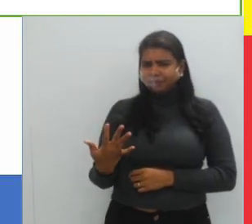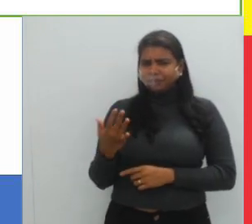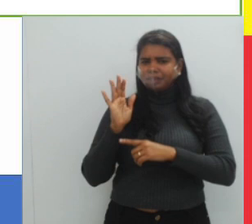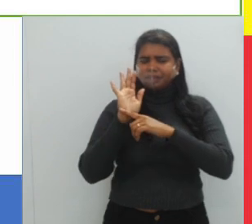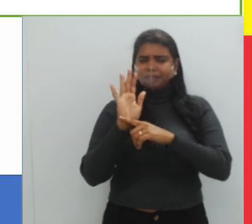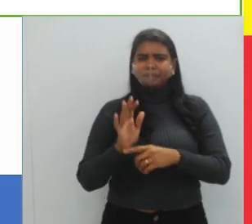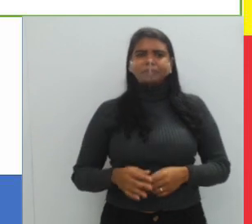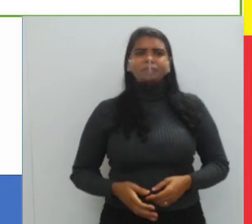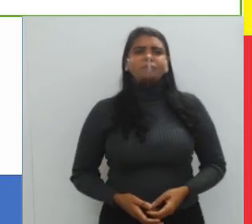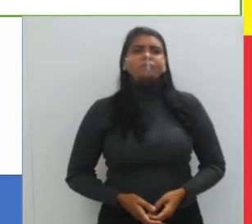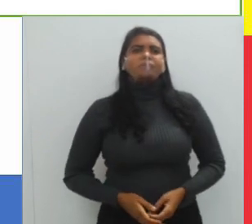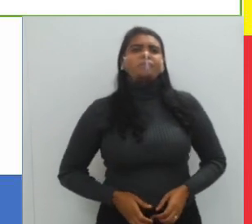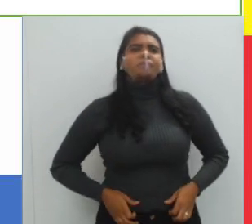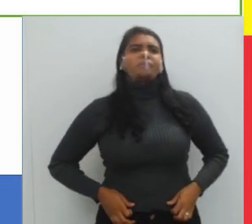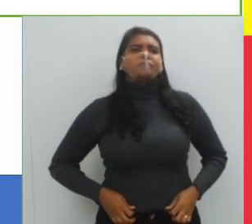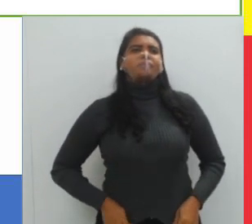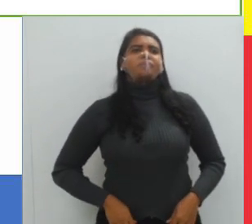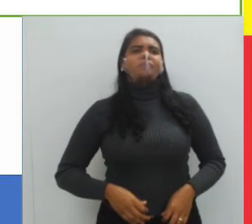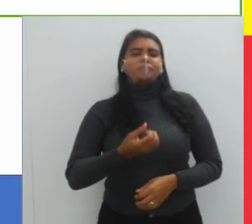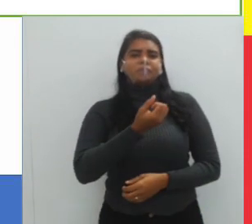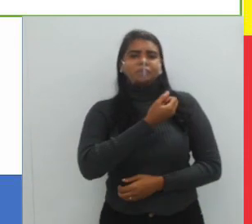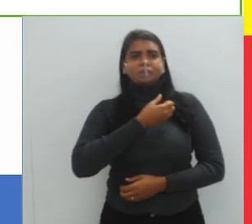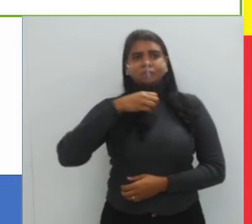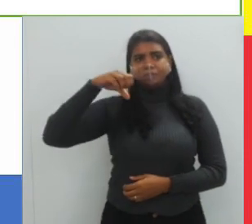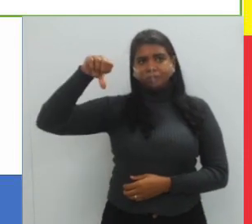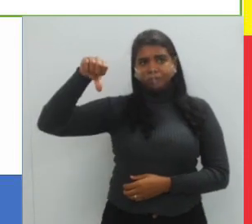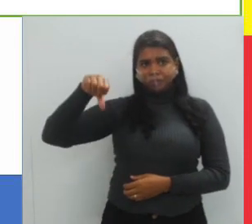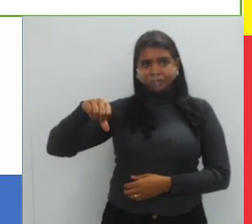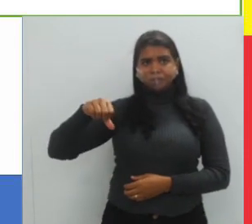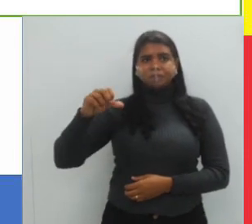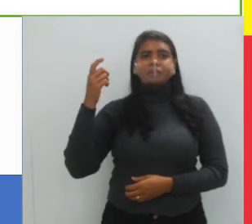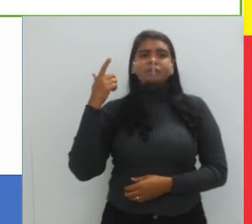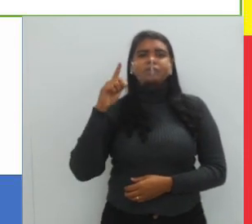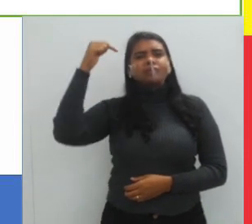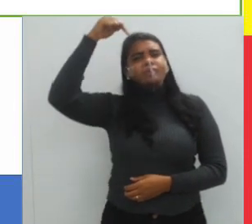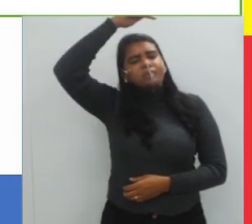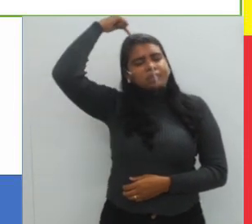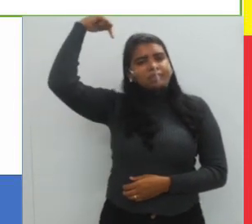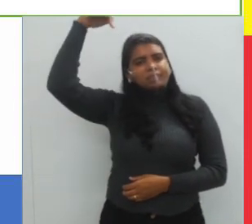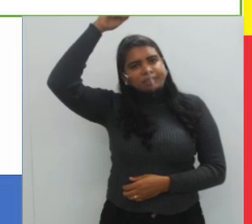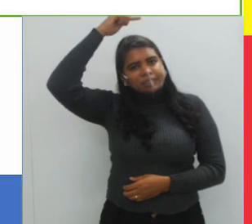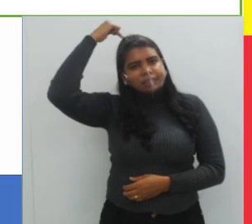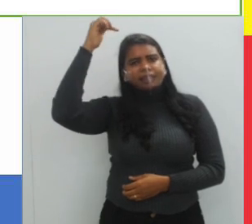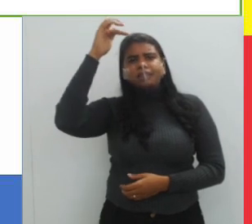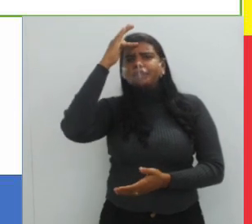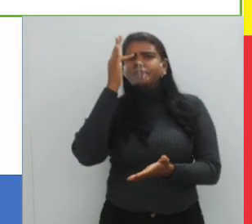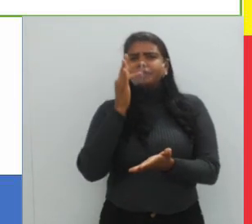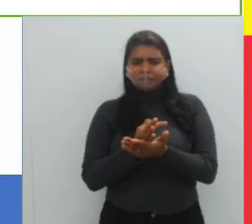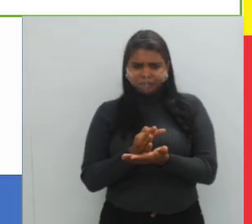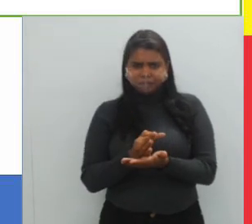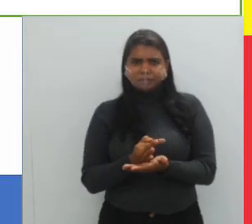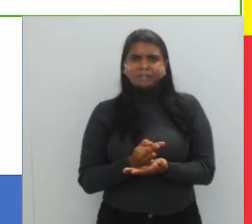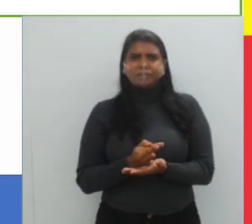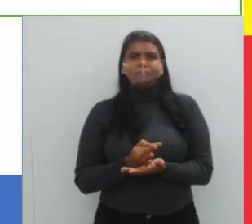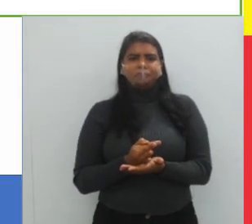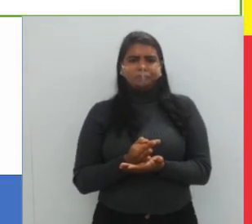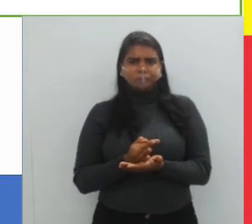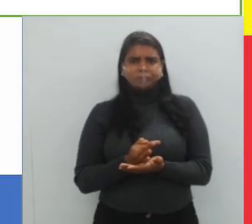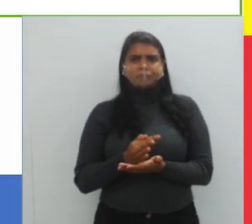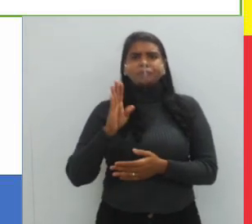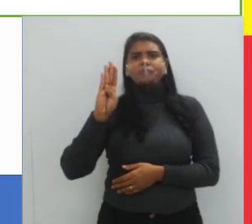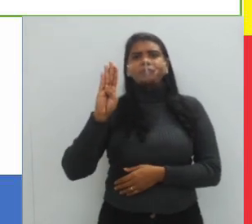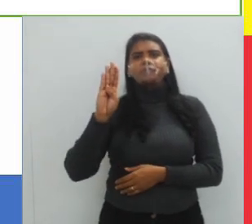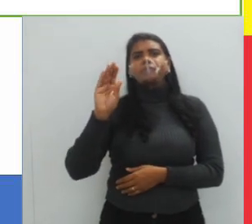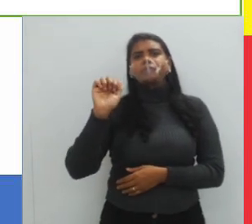pontas ela representa. O número 9 é considerado sagrado, sacro. Veja só, na